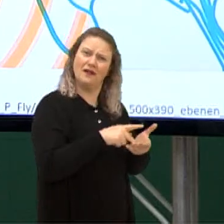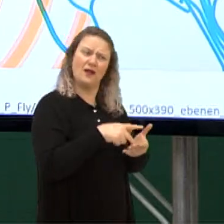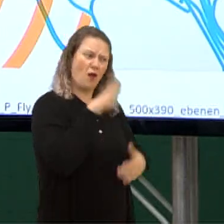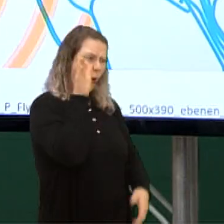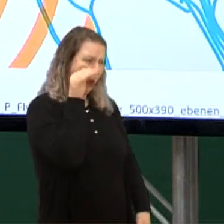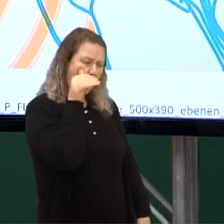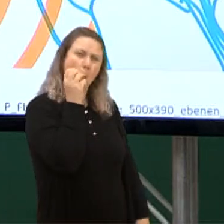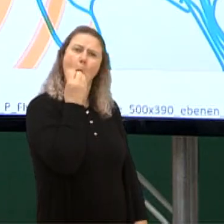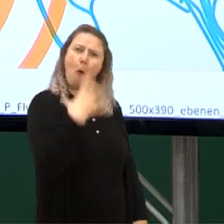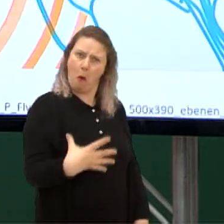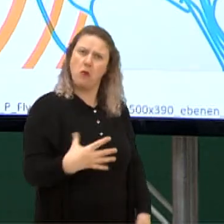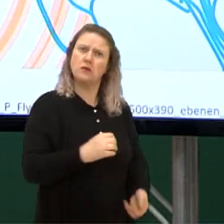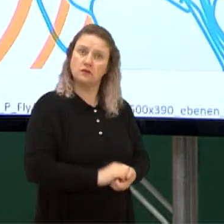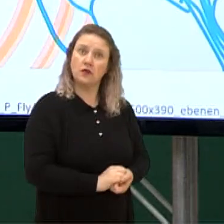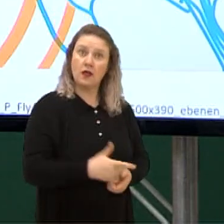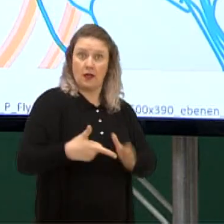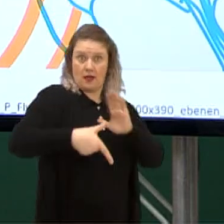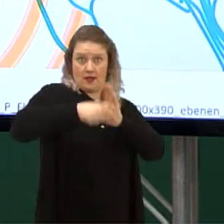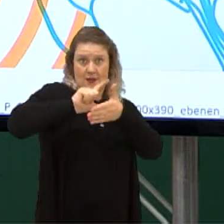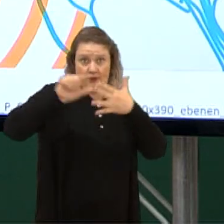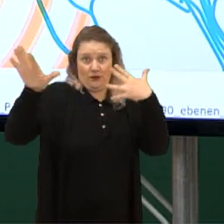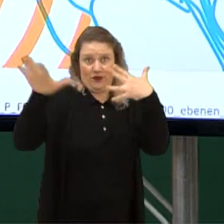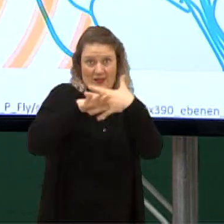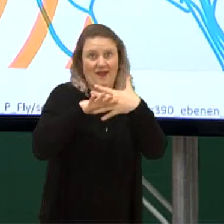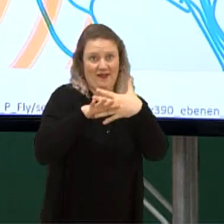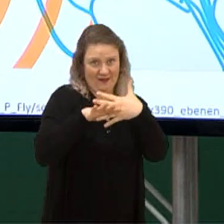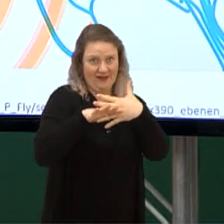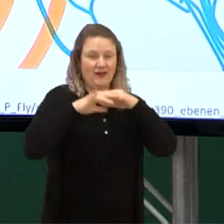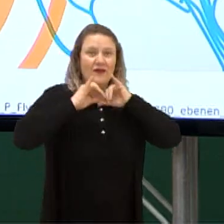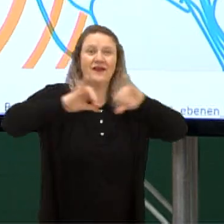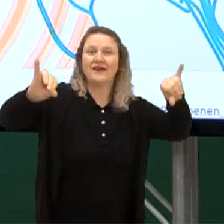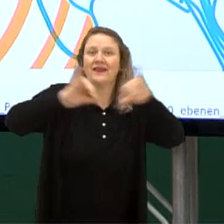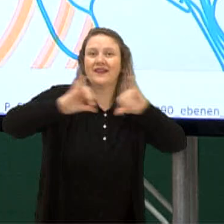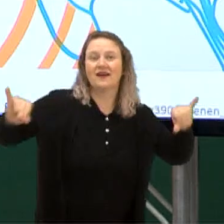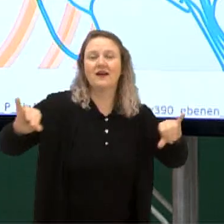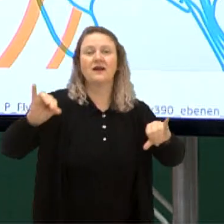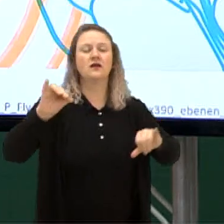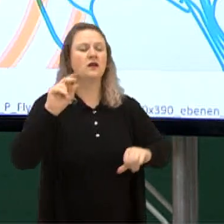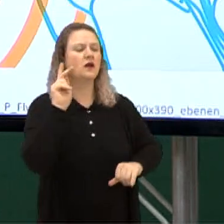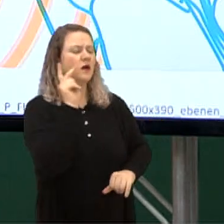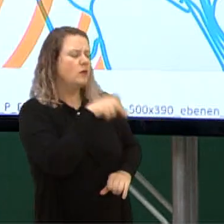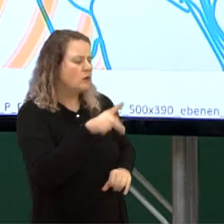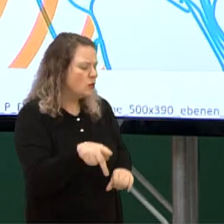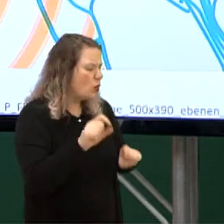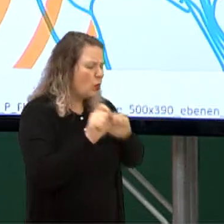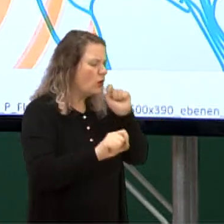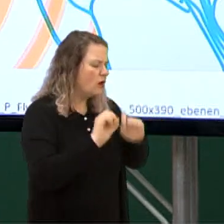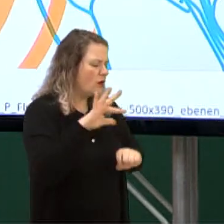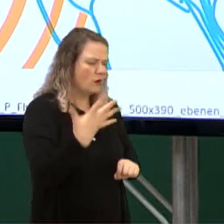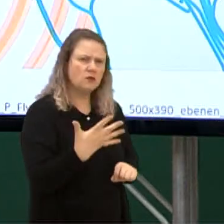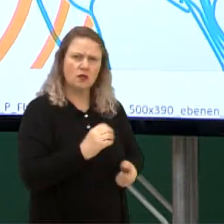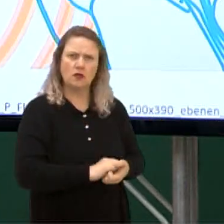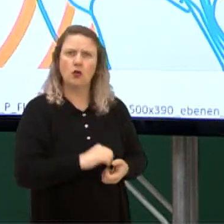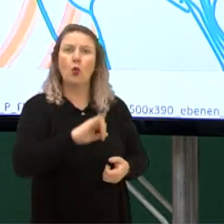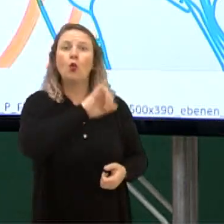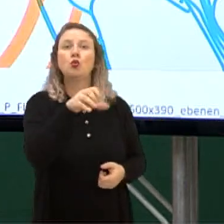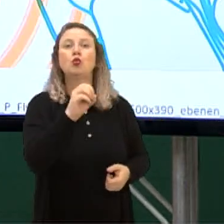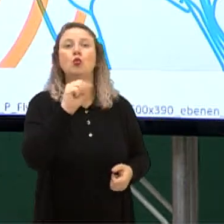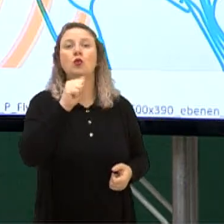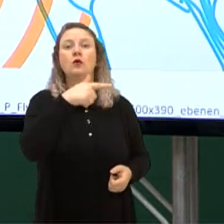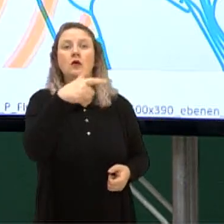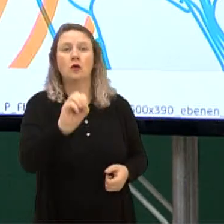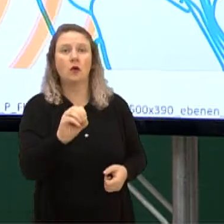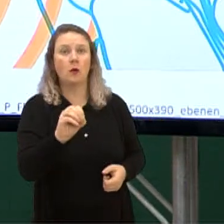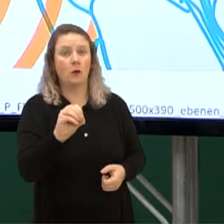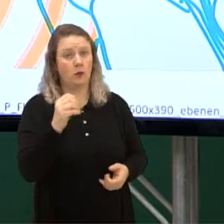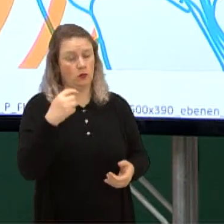curiosidade. E antes da gente ir para o nosso intervalo, tem mais uns recadinhos, ó. Professor, o que acontece se furar o ouvido? O João perguntou.